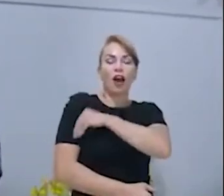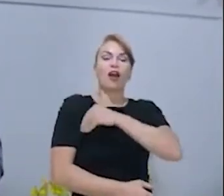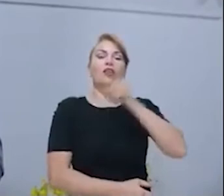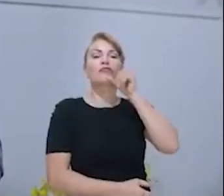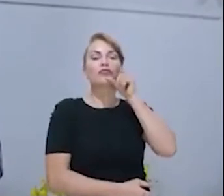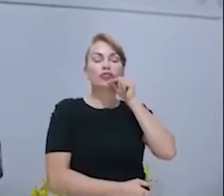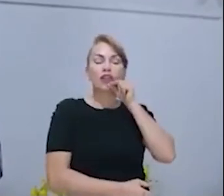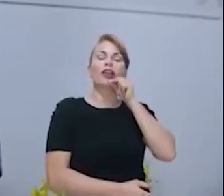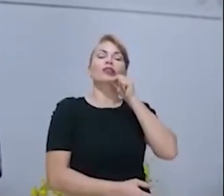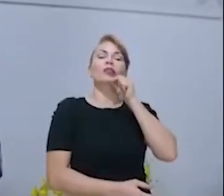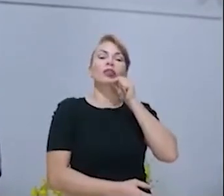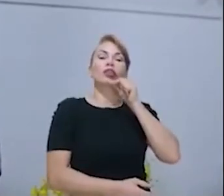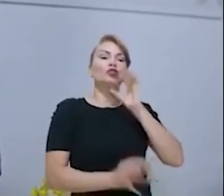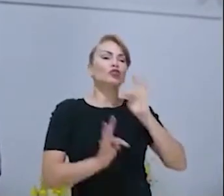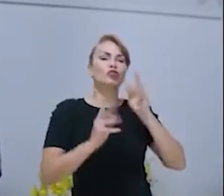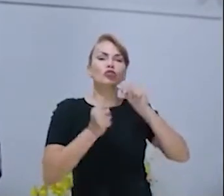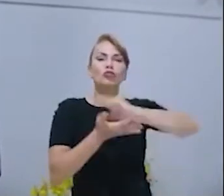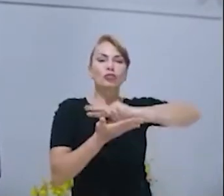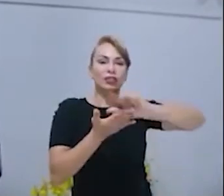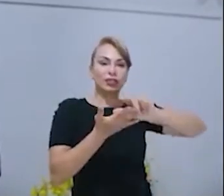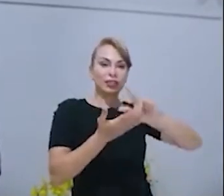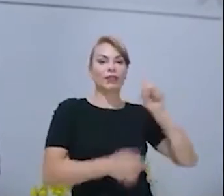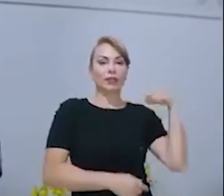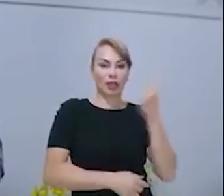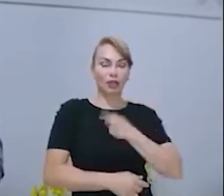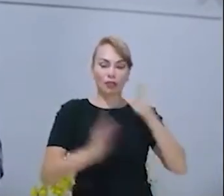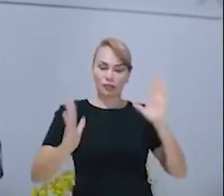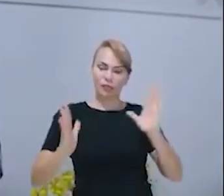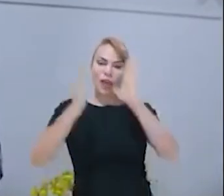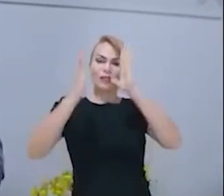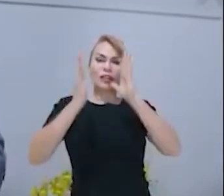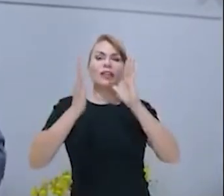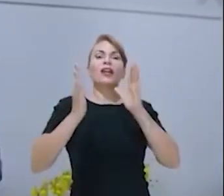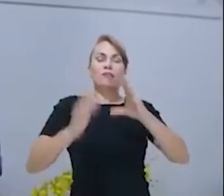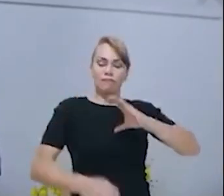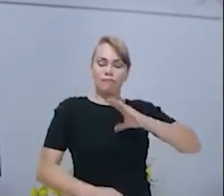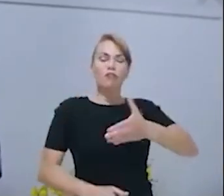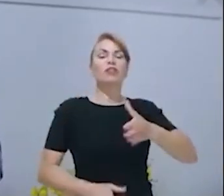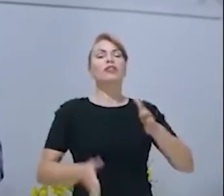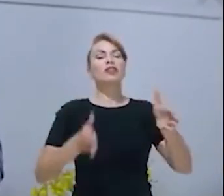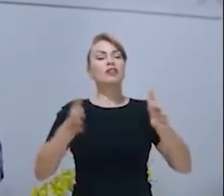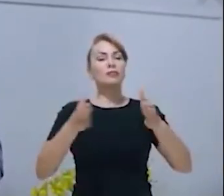necessário para seguirmos enfrentando bravamente esse período diferente da nossa história.